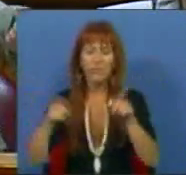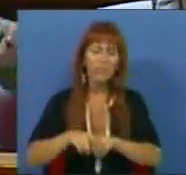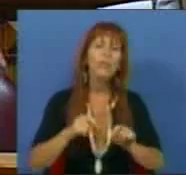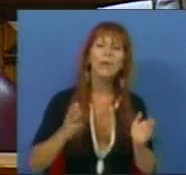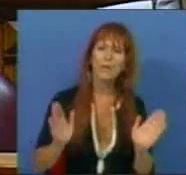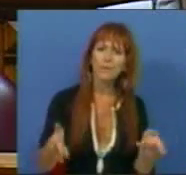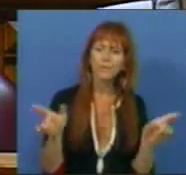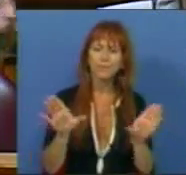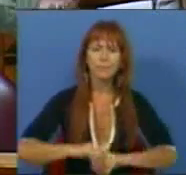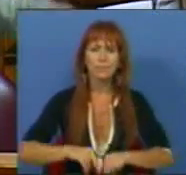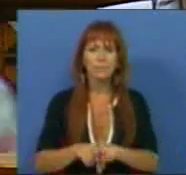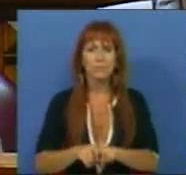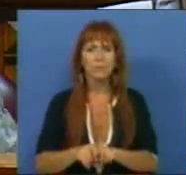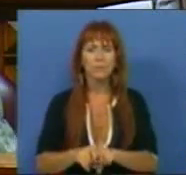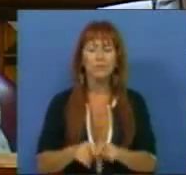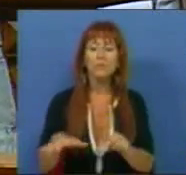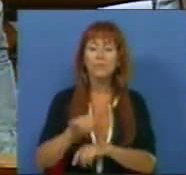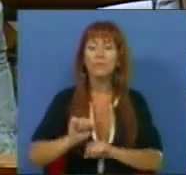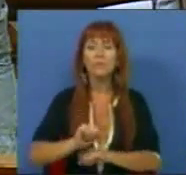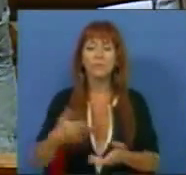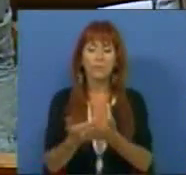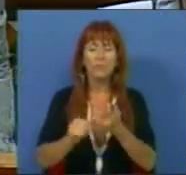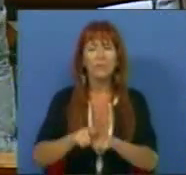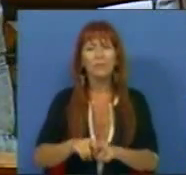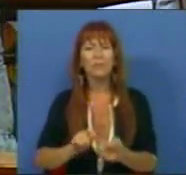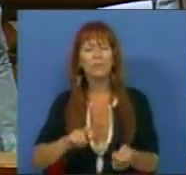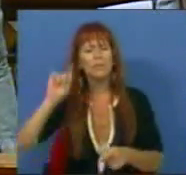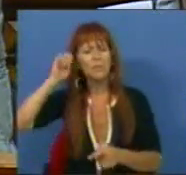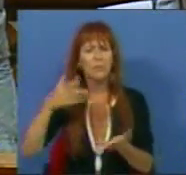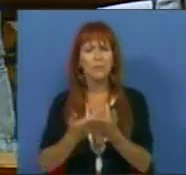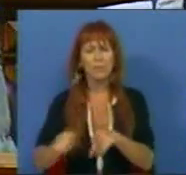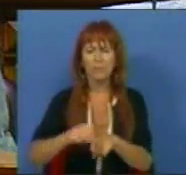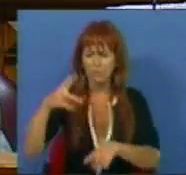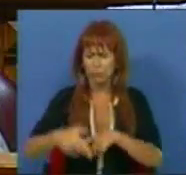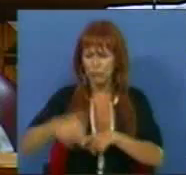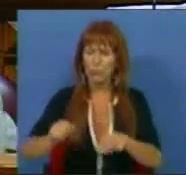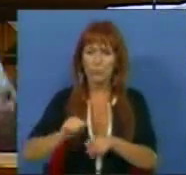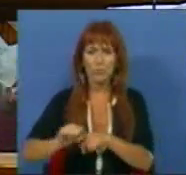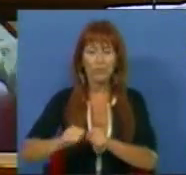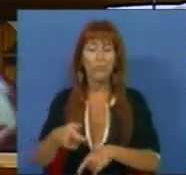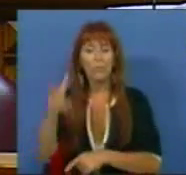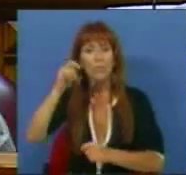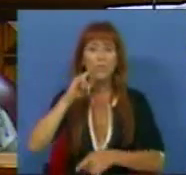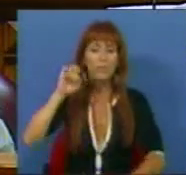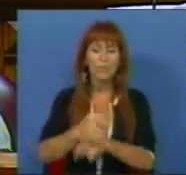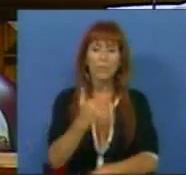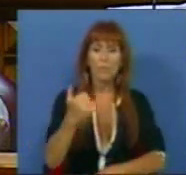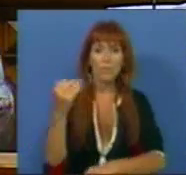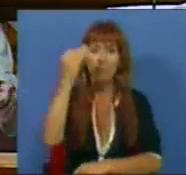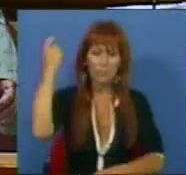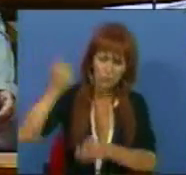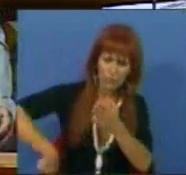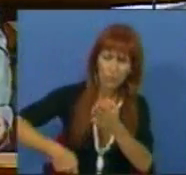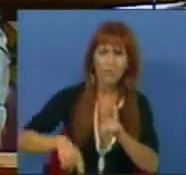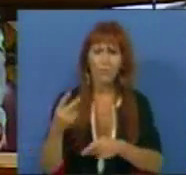Era preciso, para haver decência na economia, atacar os privilégios com a coragem exigida. 25% da